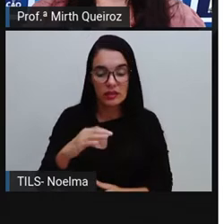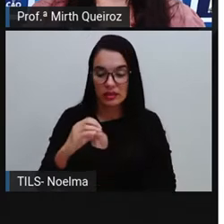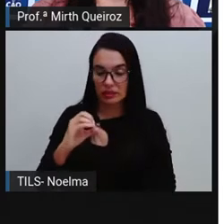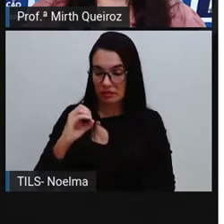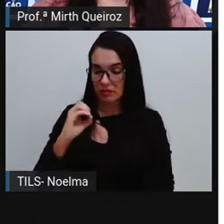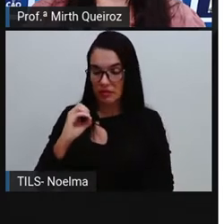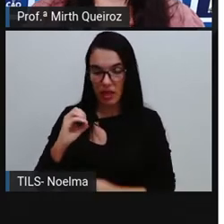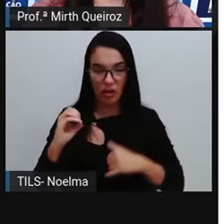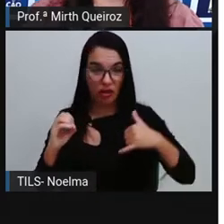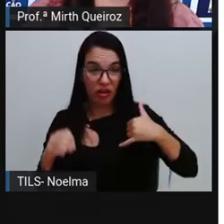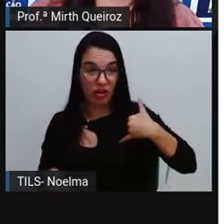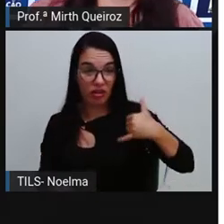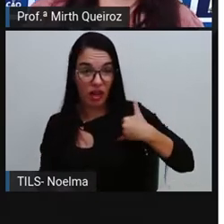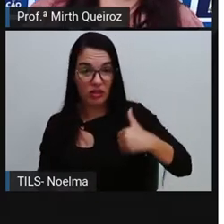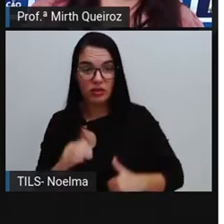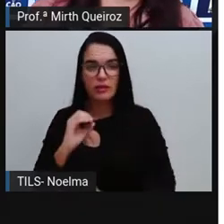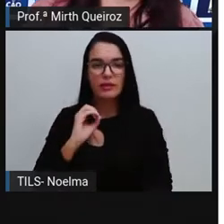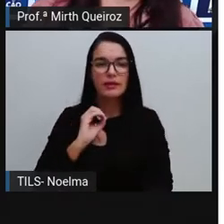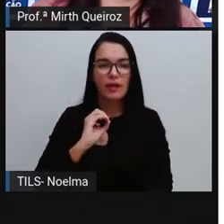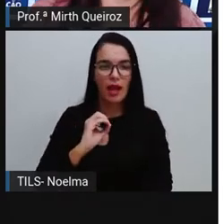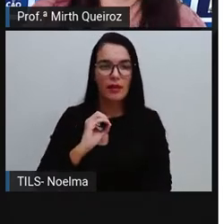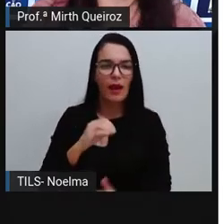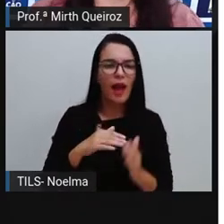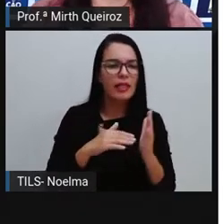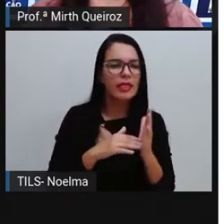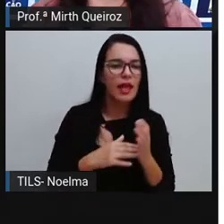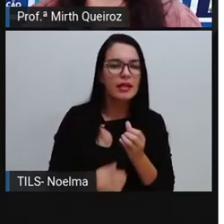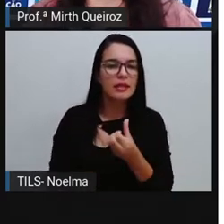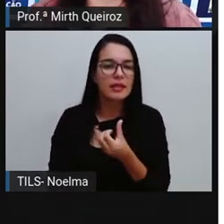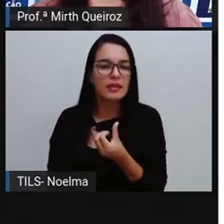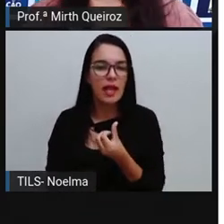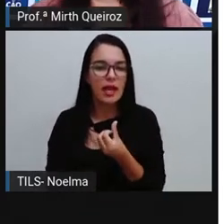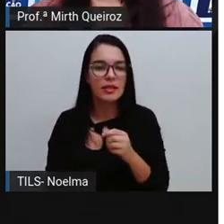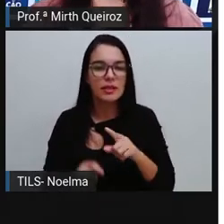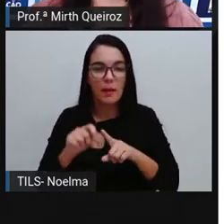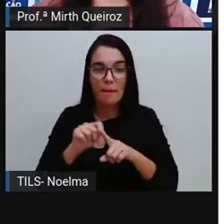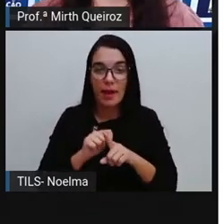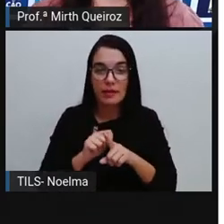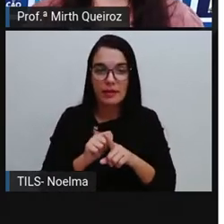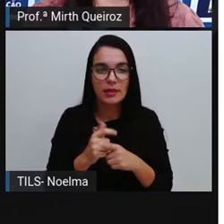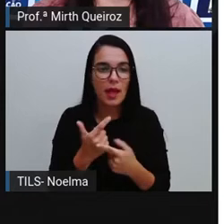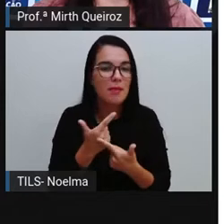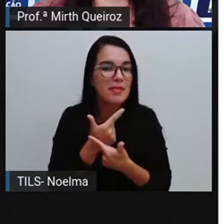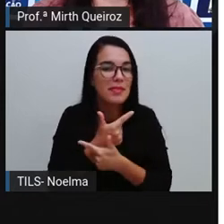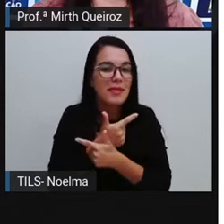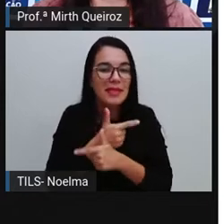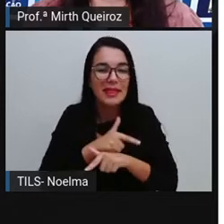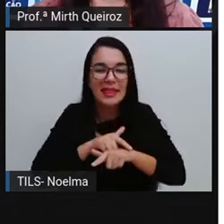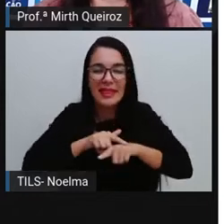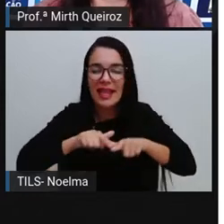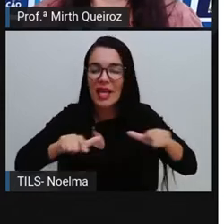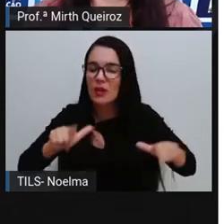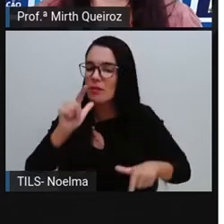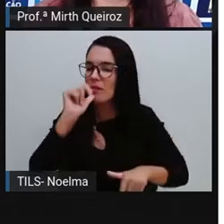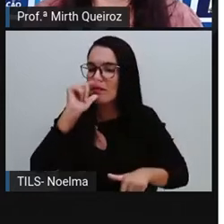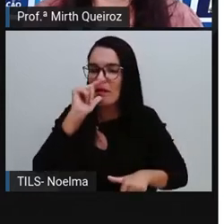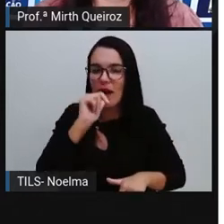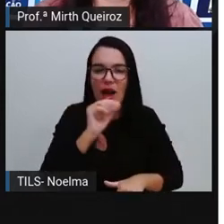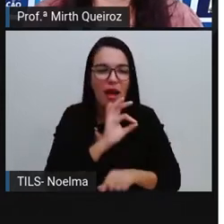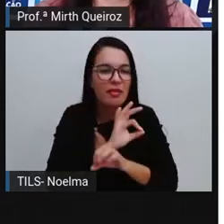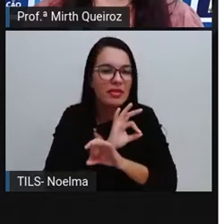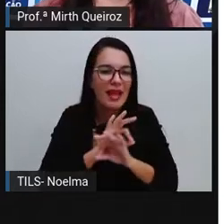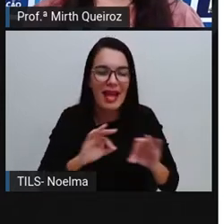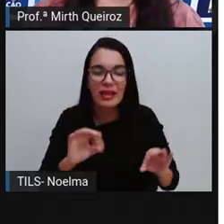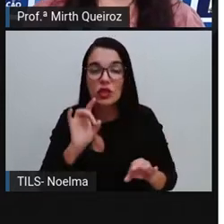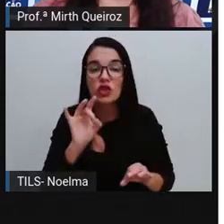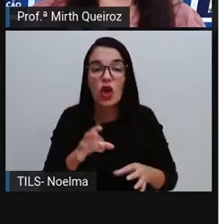obtêm isso a partir de quê? Do leite materno. Todo tipo de alimentação ou a ingestão de líquido acontece a partir desse leite